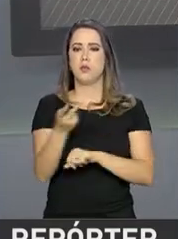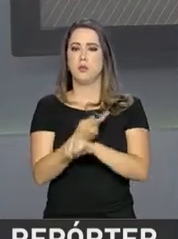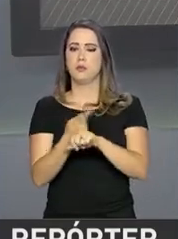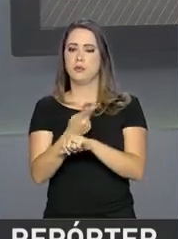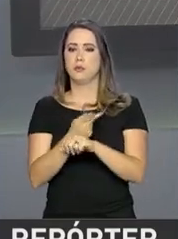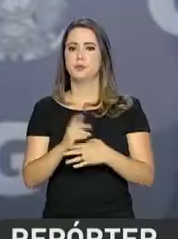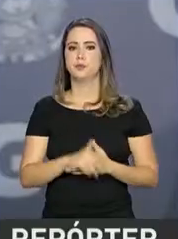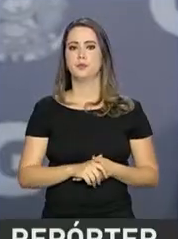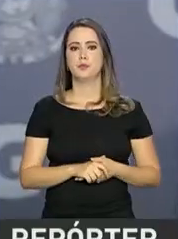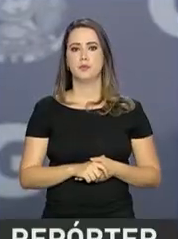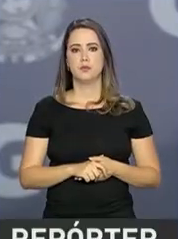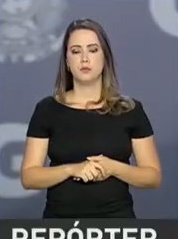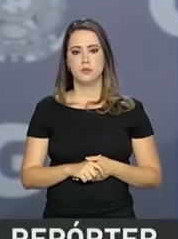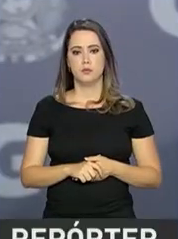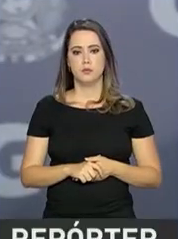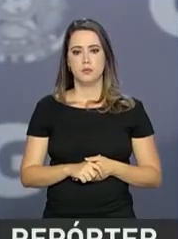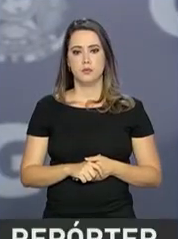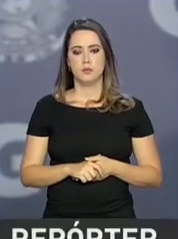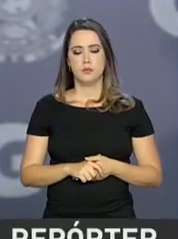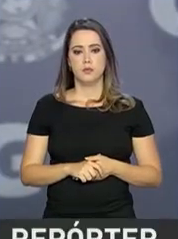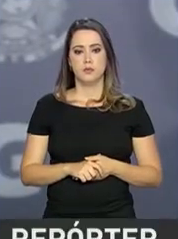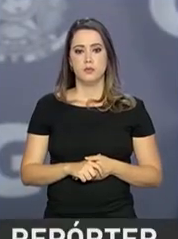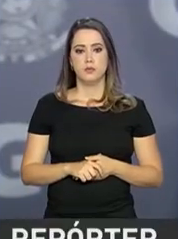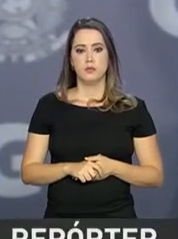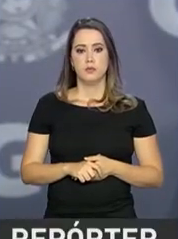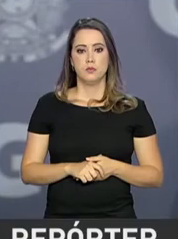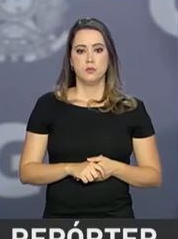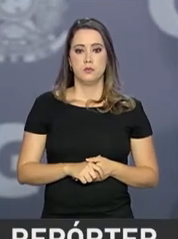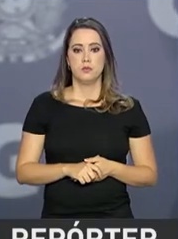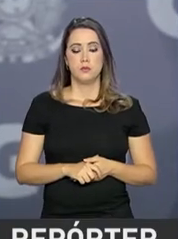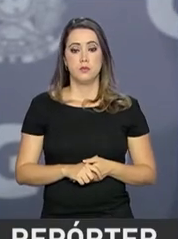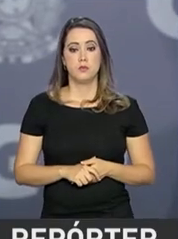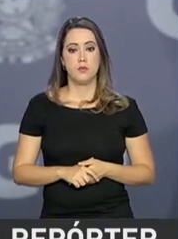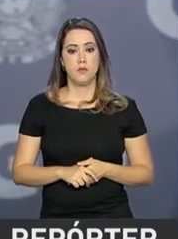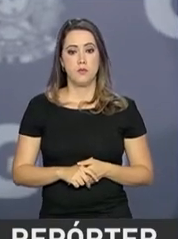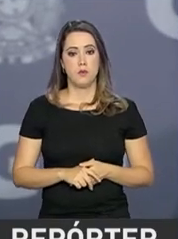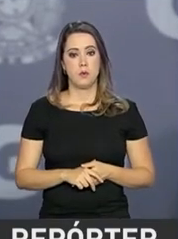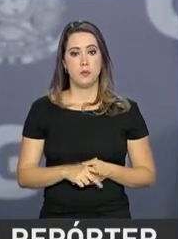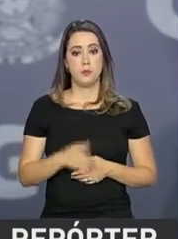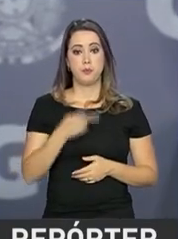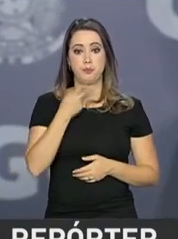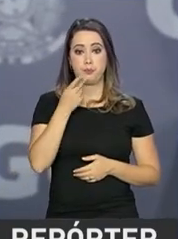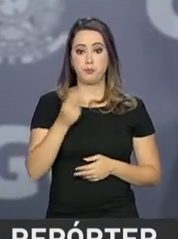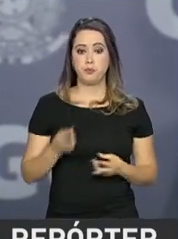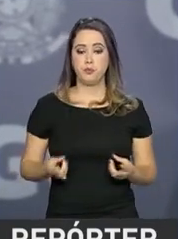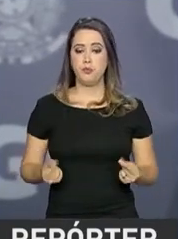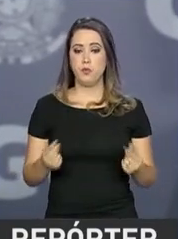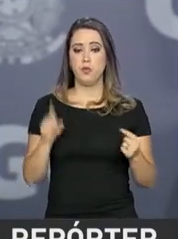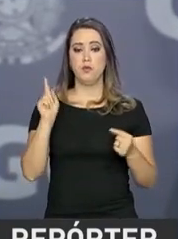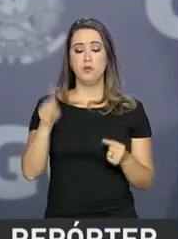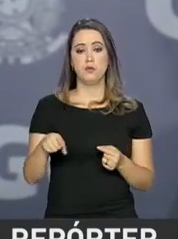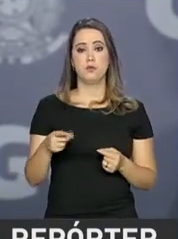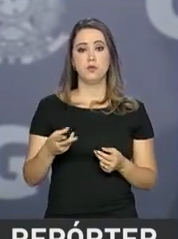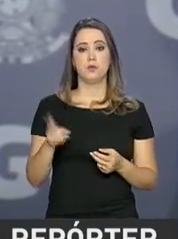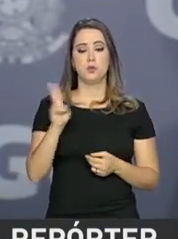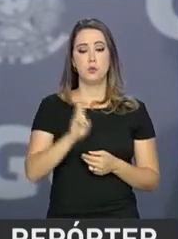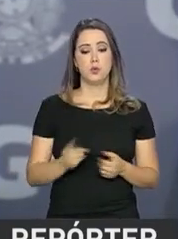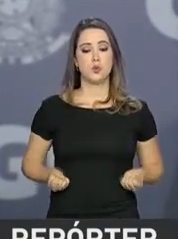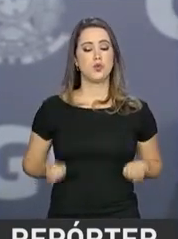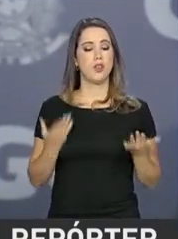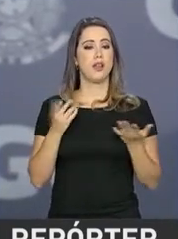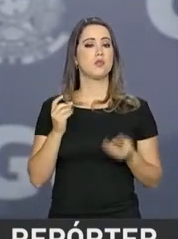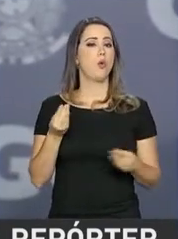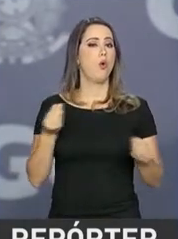buscas sempre repito que a utilização dos recursos públicos é oriunda do pagamento de impostos que o cidadão